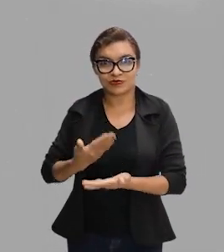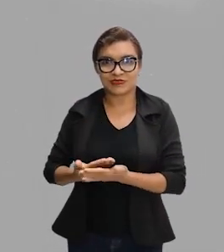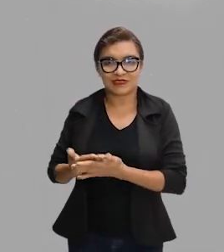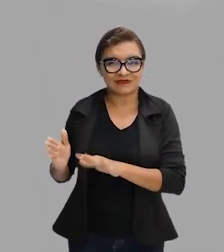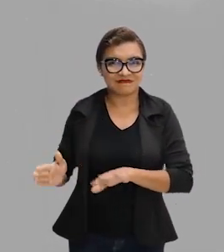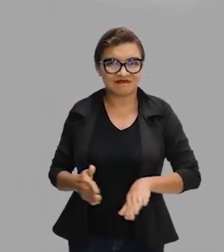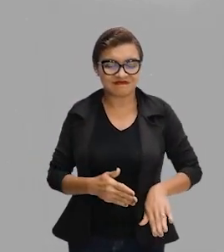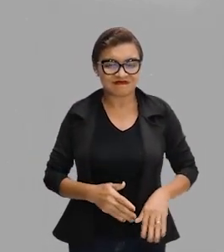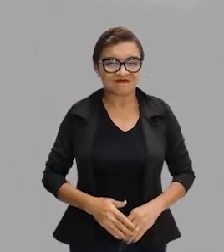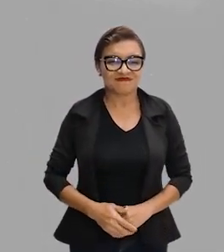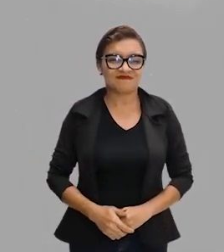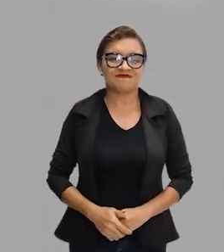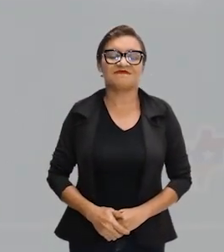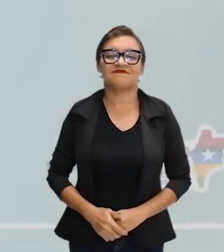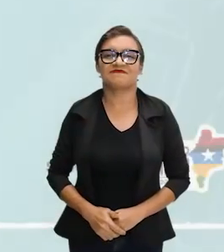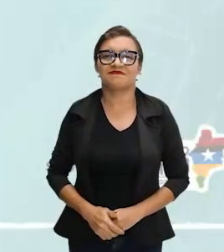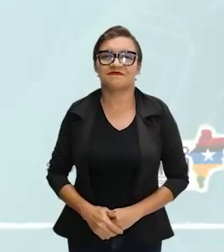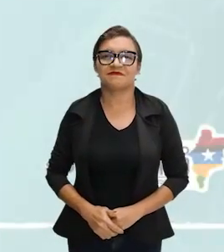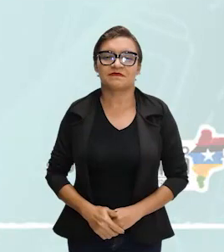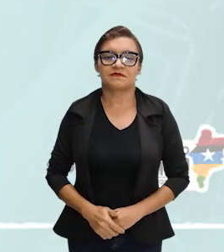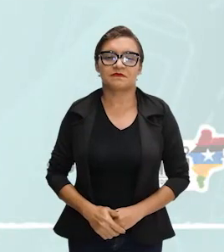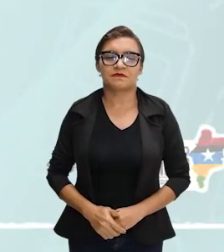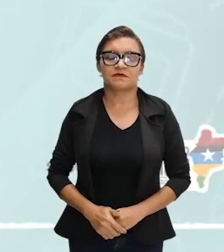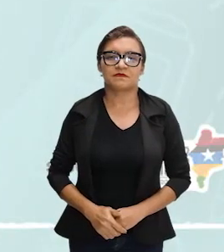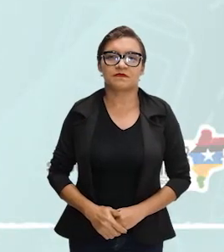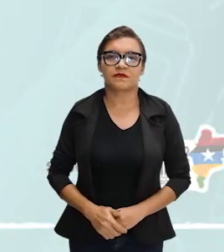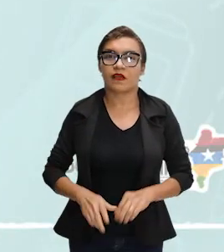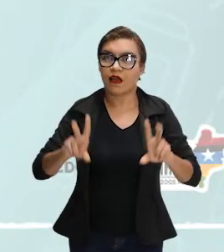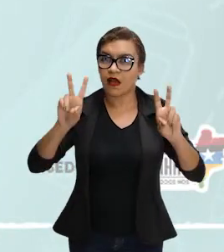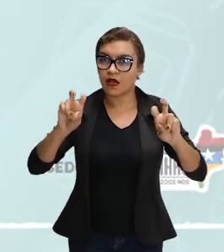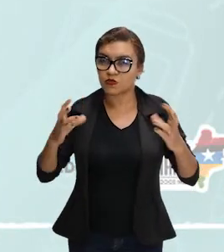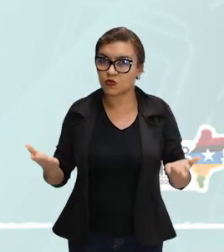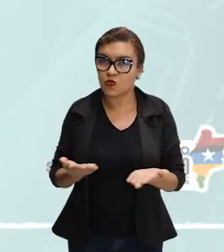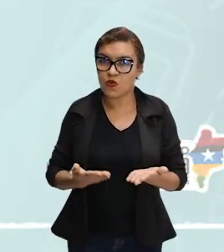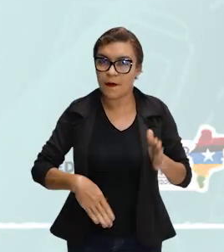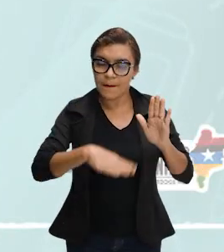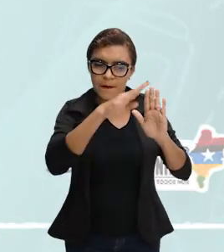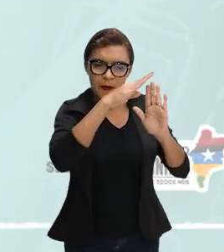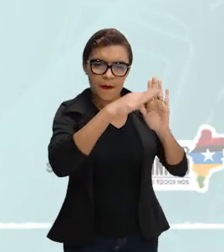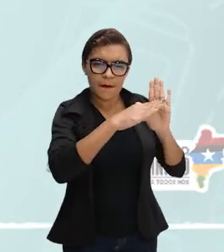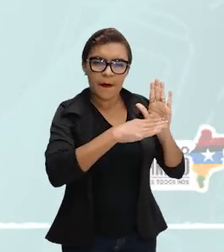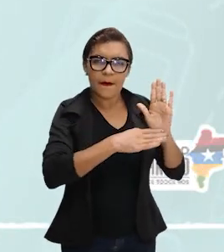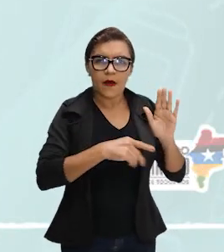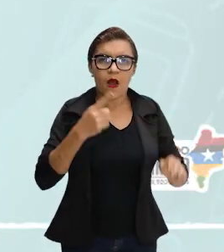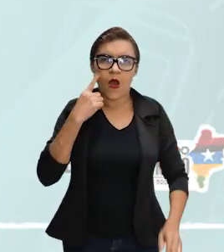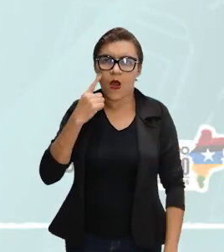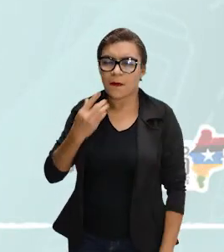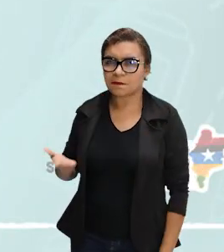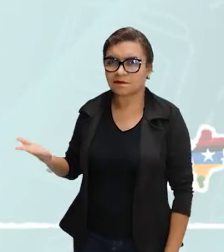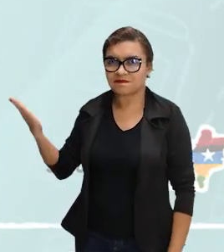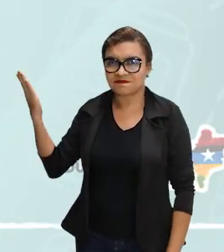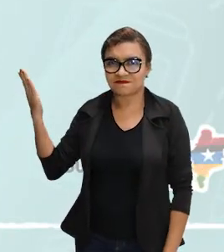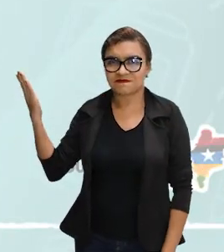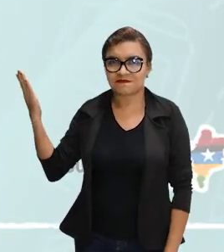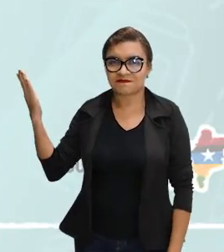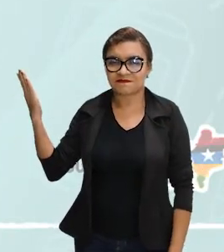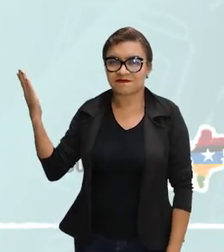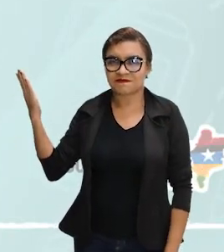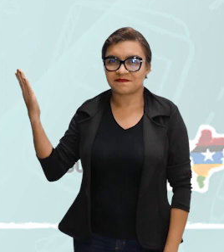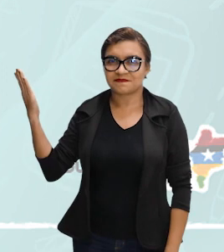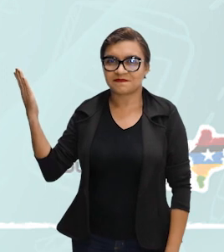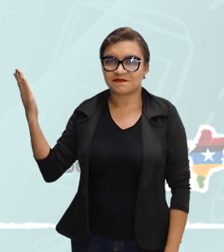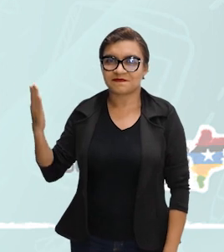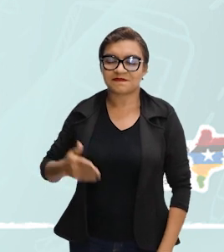gente? Muito bem. ¿Qué es un verbo? Las formas verbales del verbo, el modo verbal,